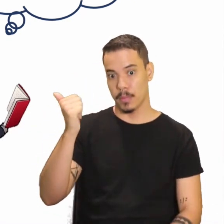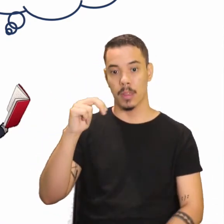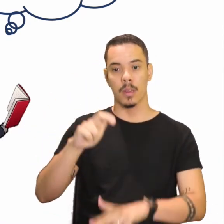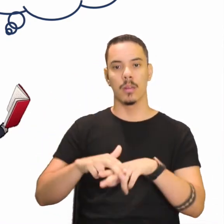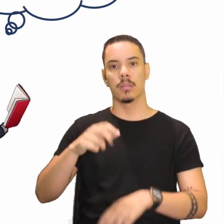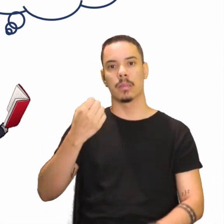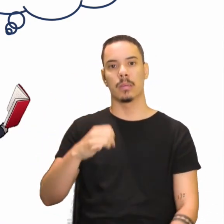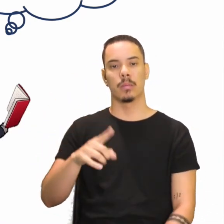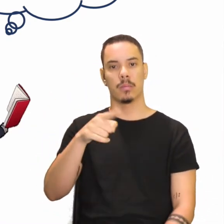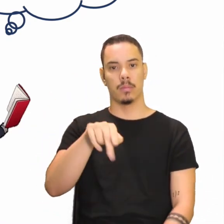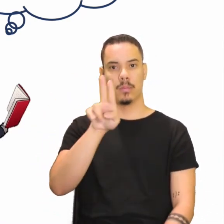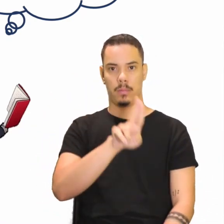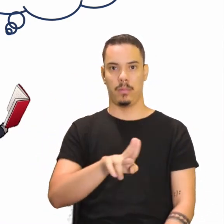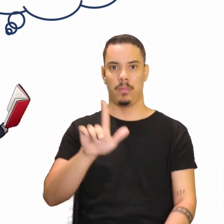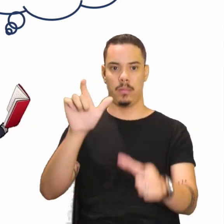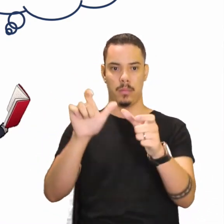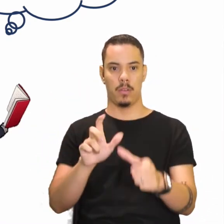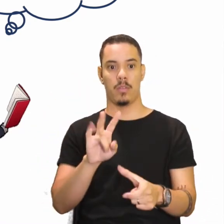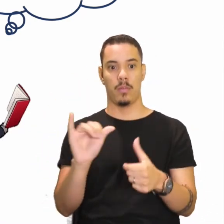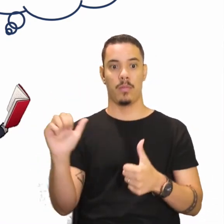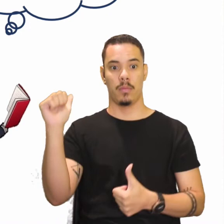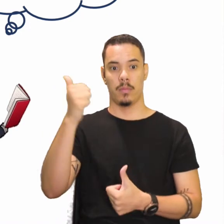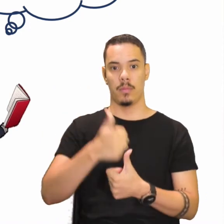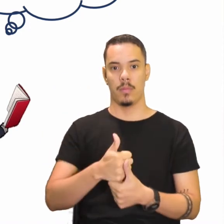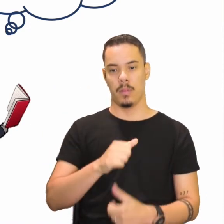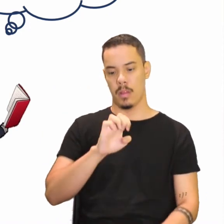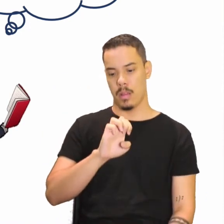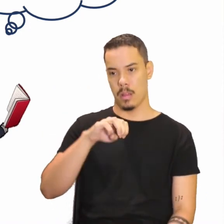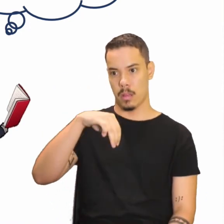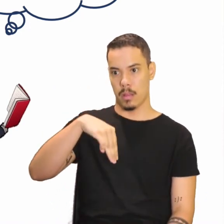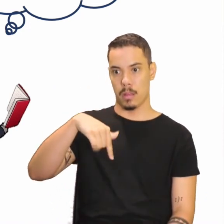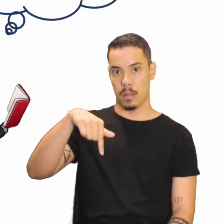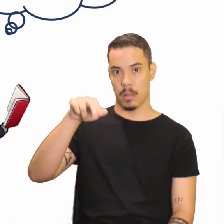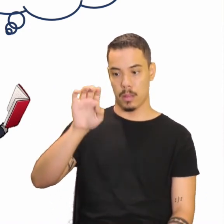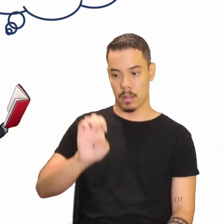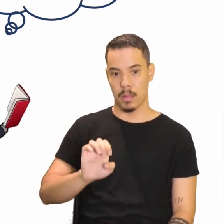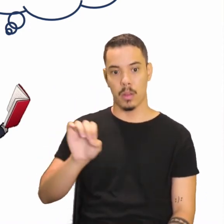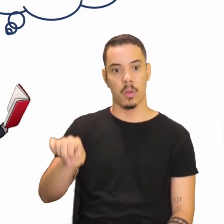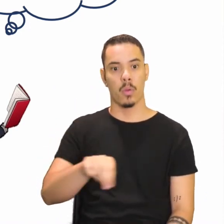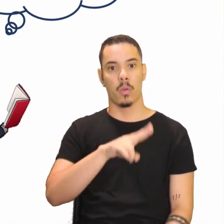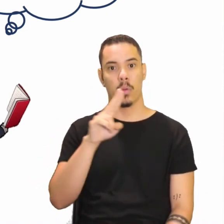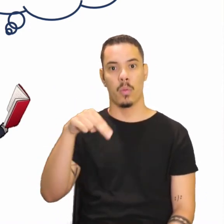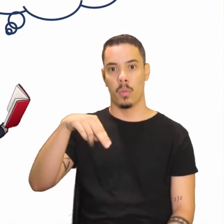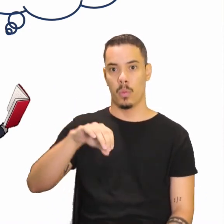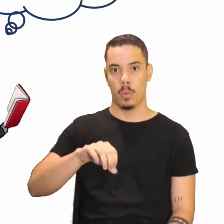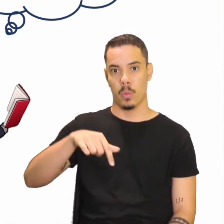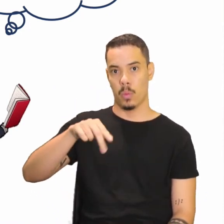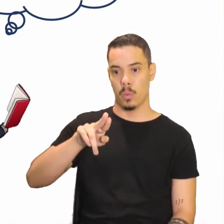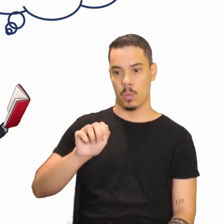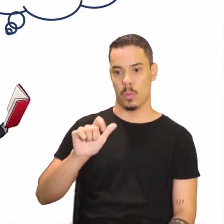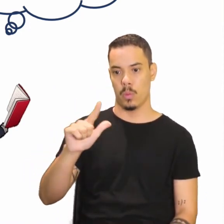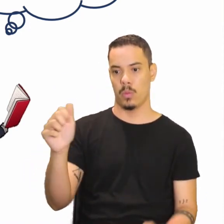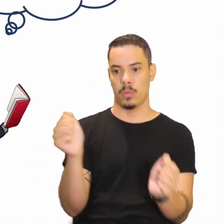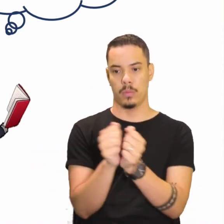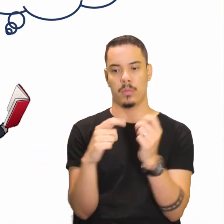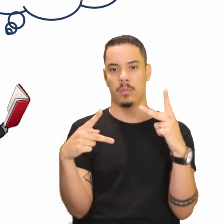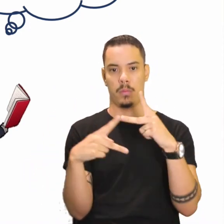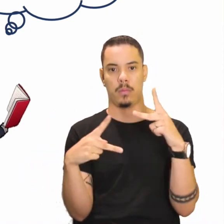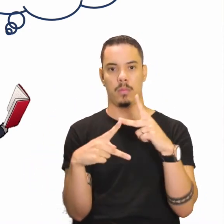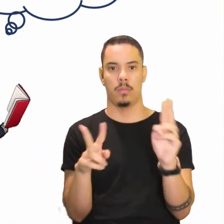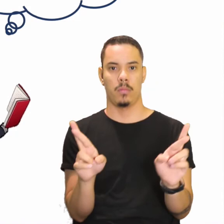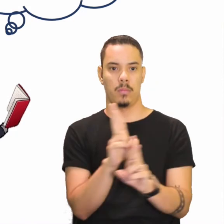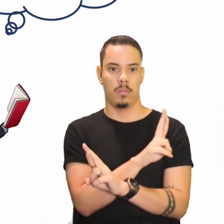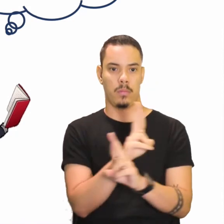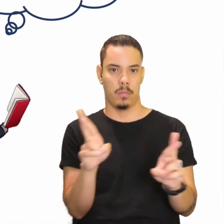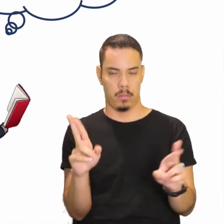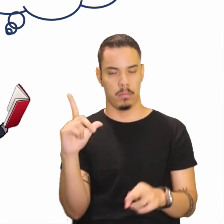usar o onde, você vai substituir por em que ou no qual, né? No caso, como pronome relativo.